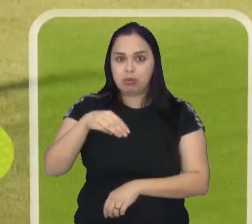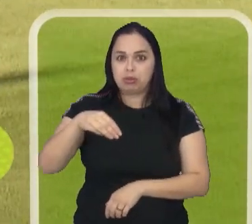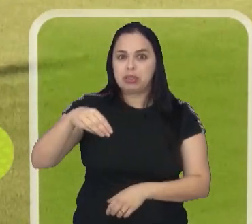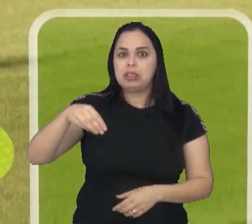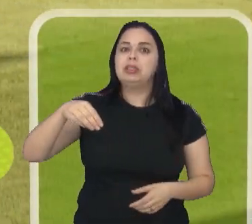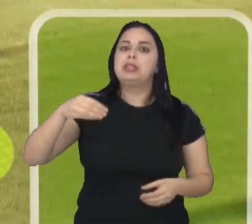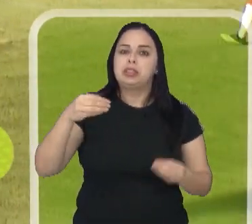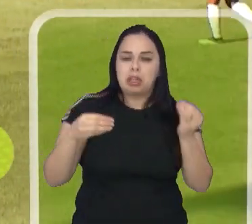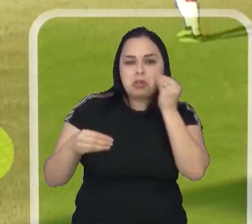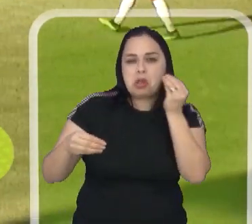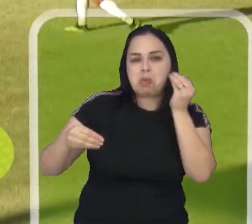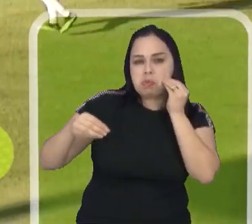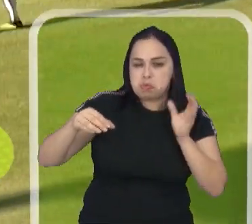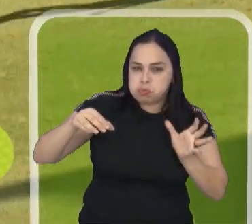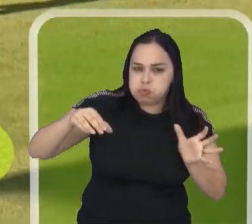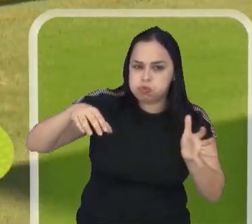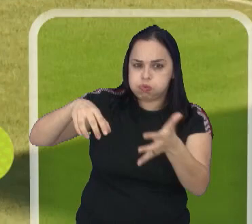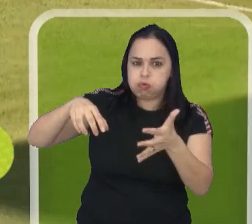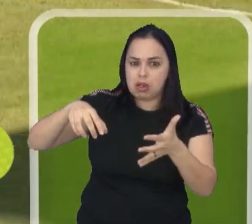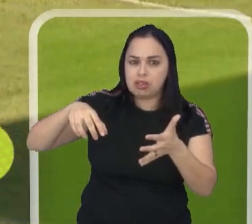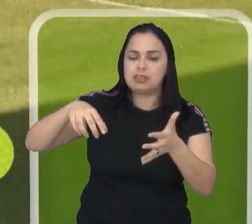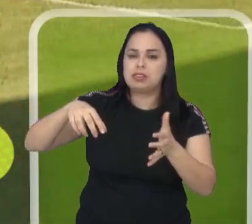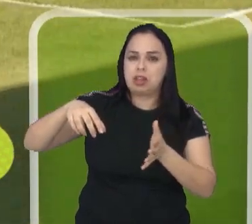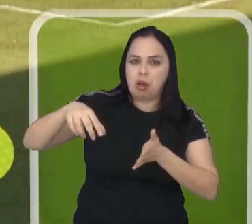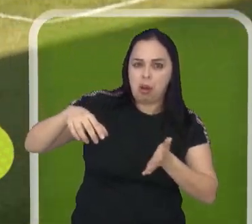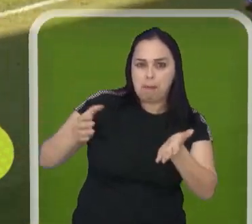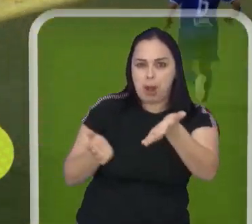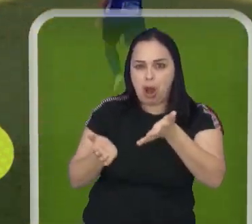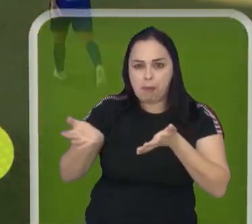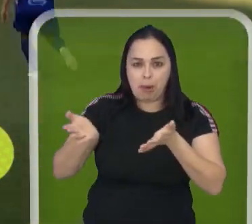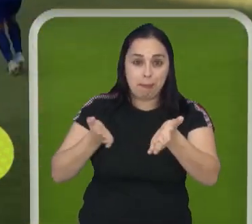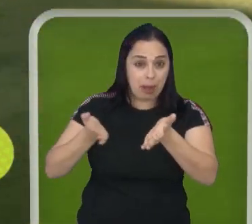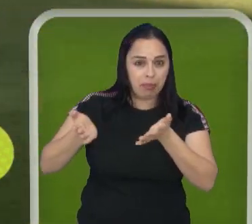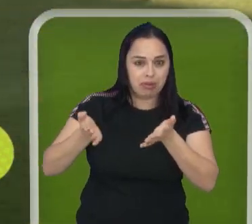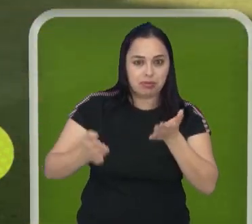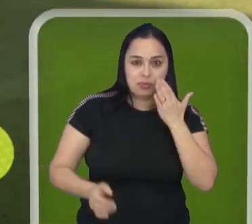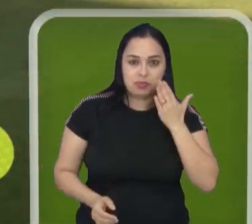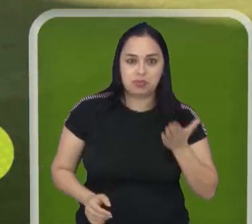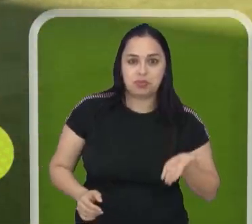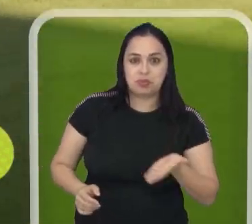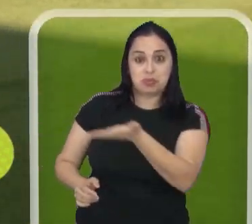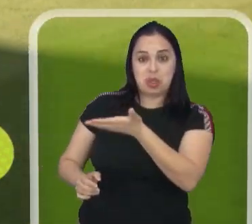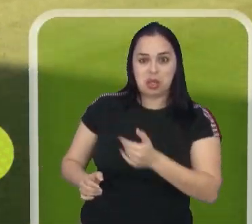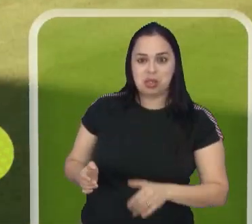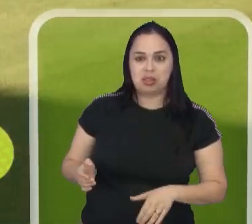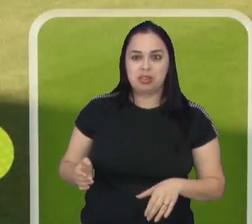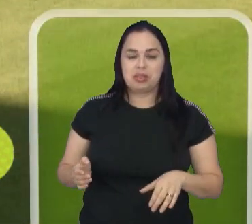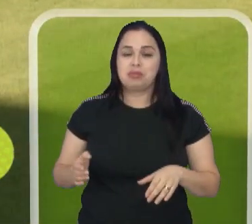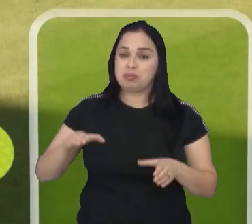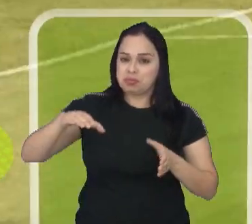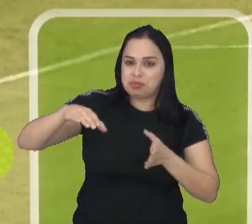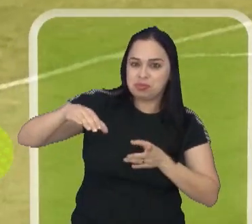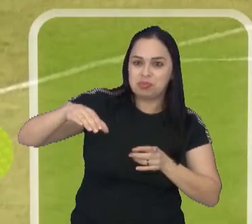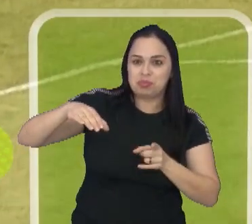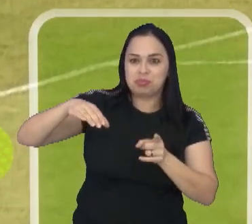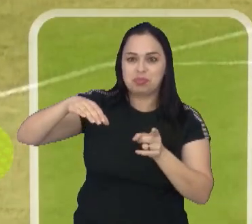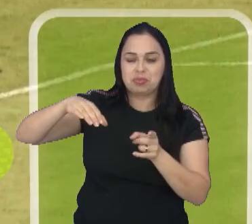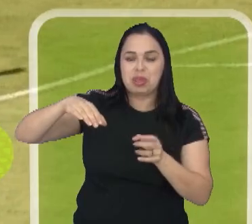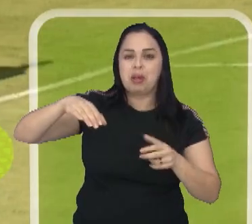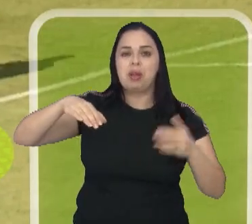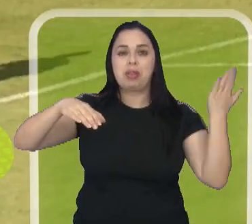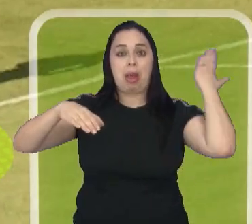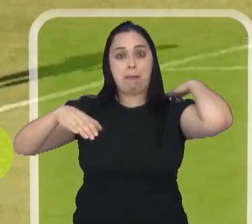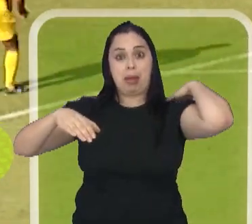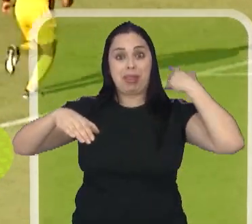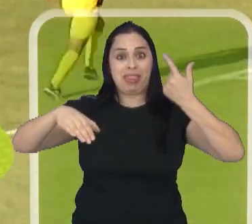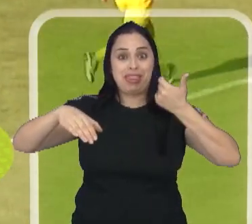na partida. Wendel Barros fez boa jogada na linha de fundo, cruzou para trás e encontrou o Nicolas. O camisa 10 da